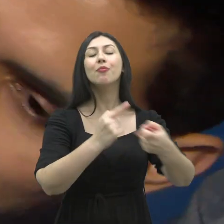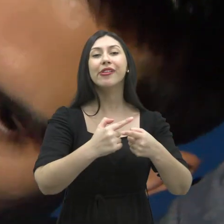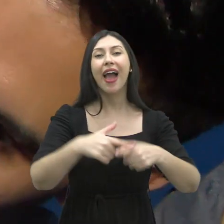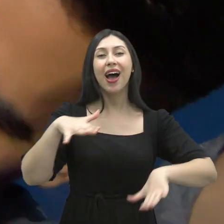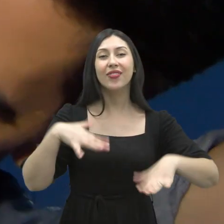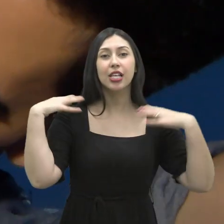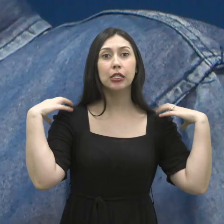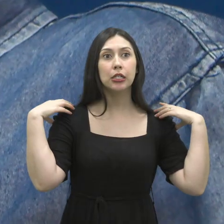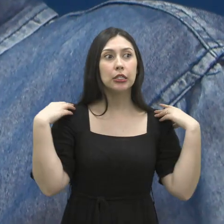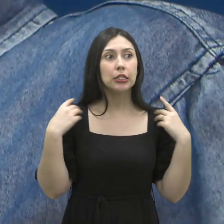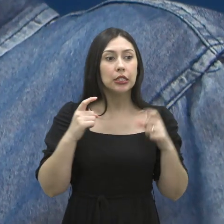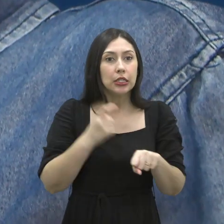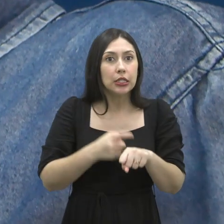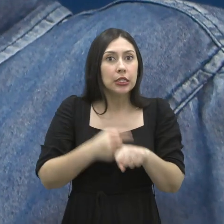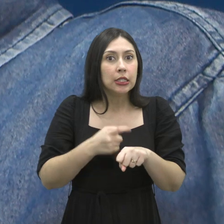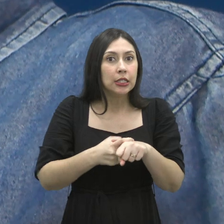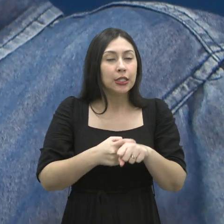nenhuma tensão aqui na hora de cantar.